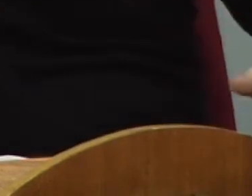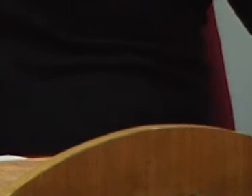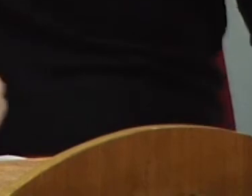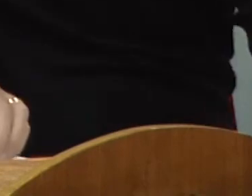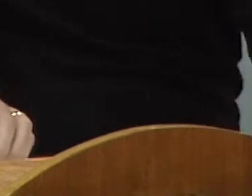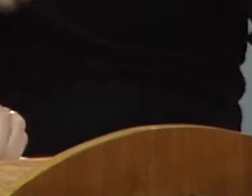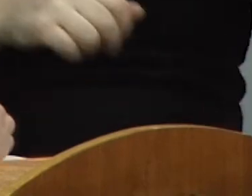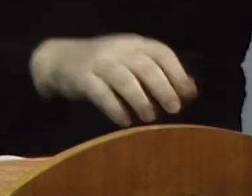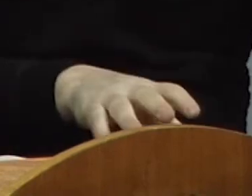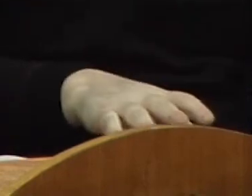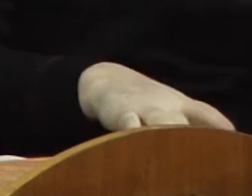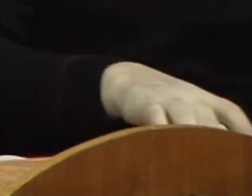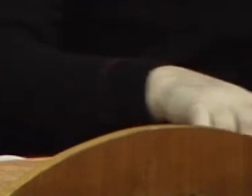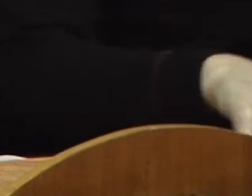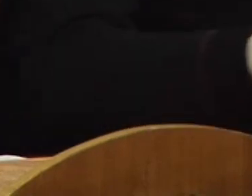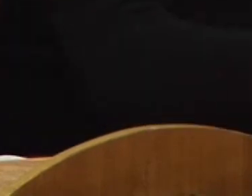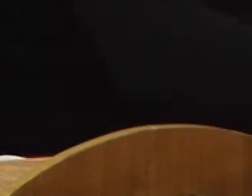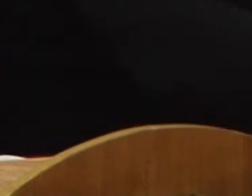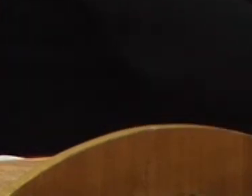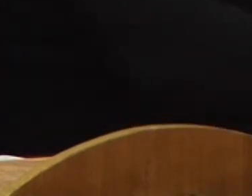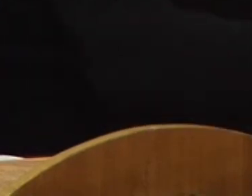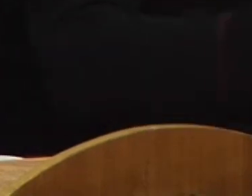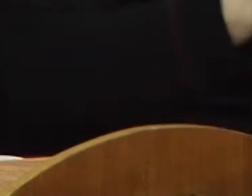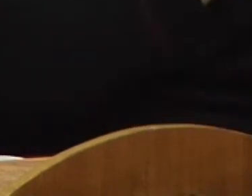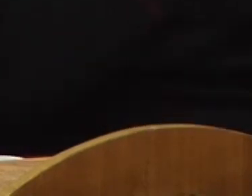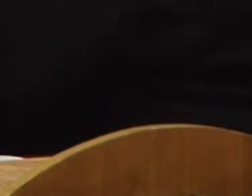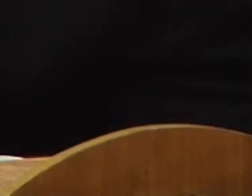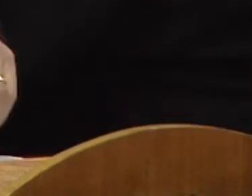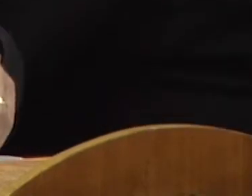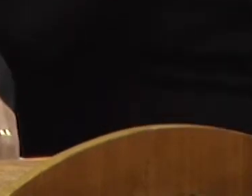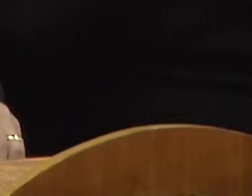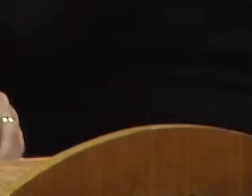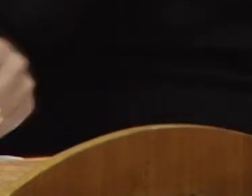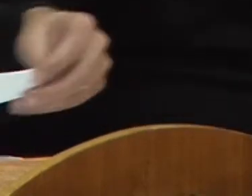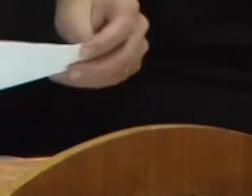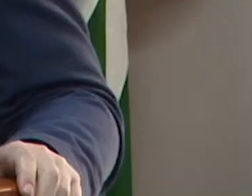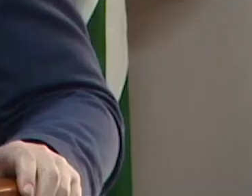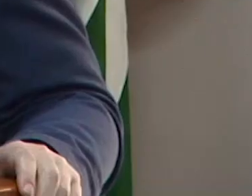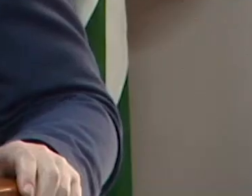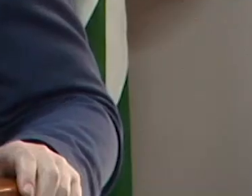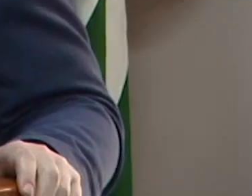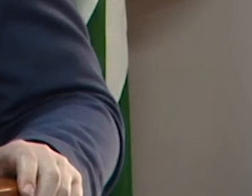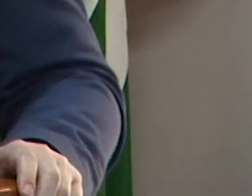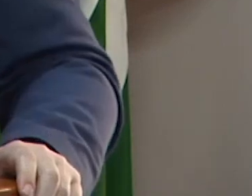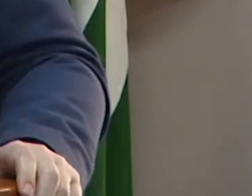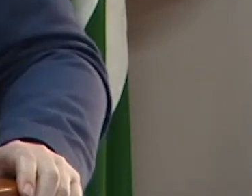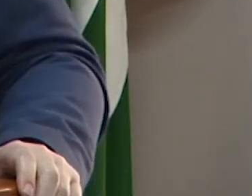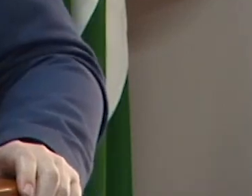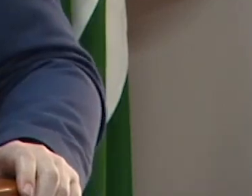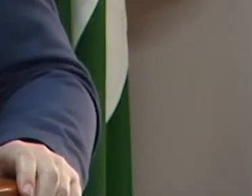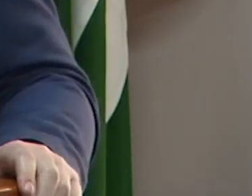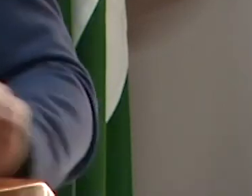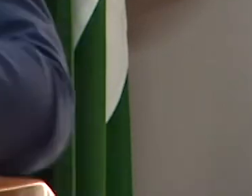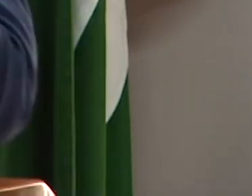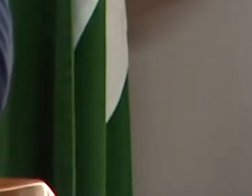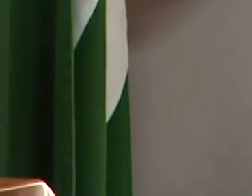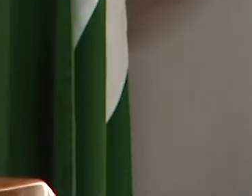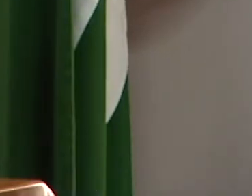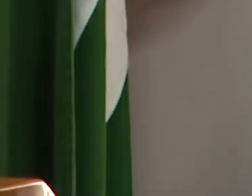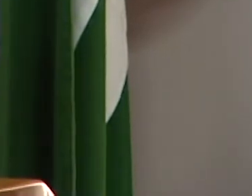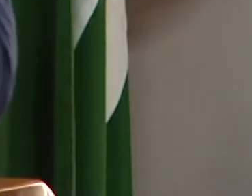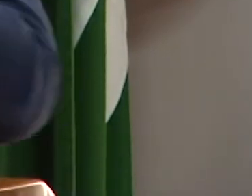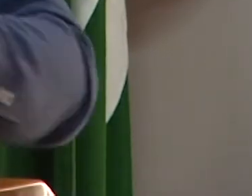Então, no período de explicações pessoais, com a palavra o nobre colega André Jukoski. Boa tarde, senhor presidente. Boa tarde a todos que